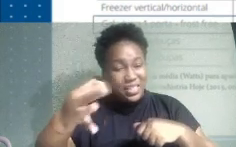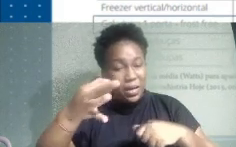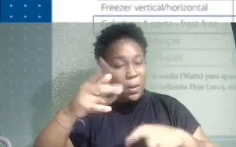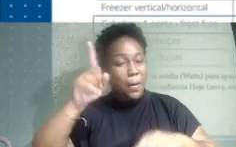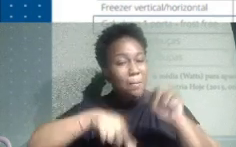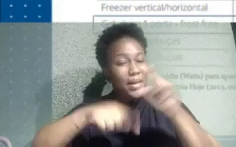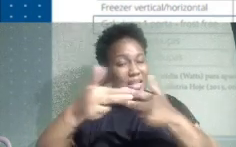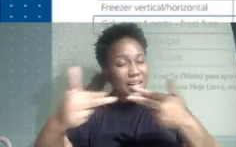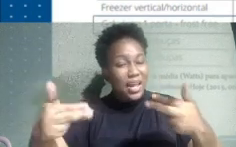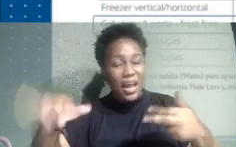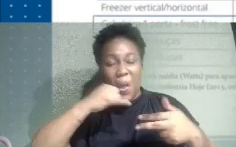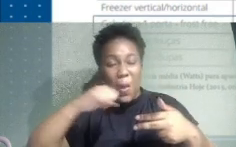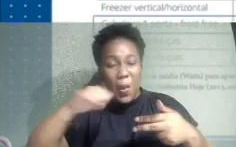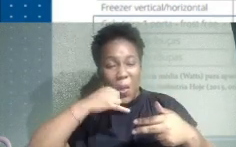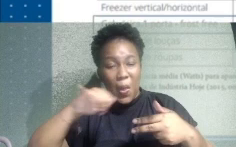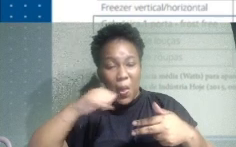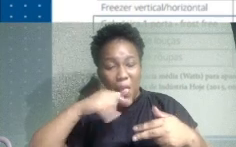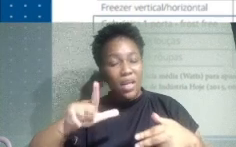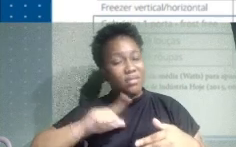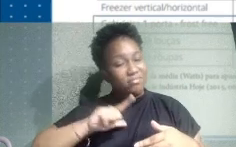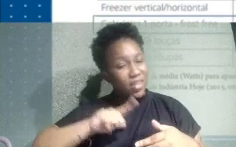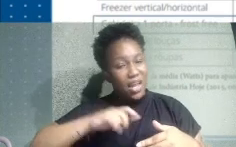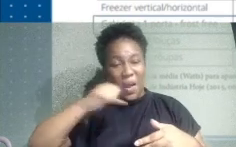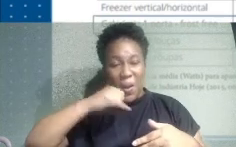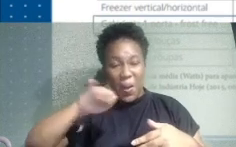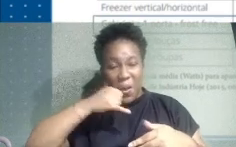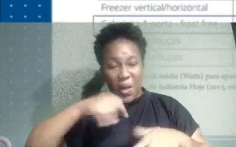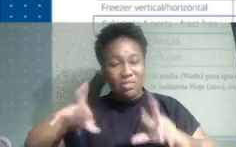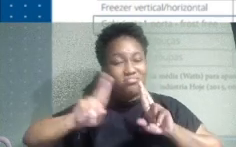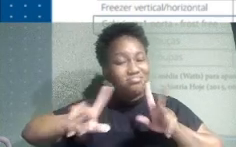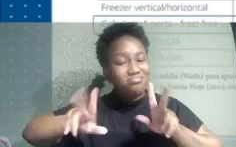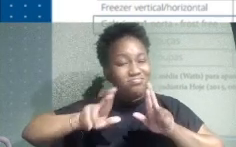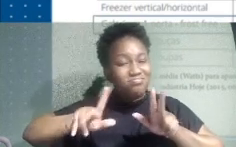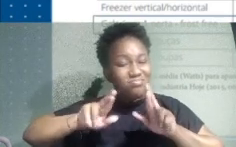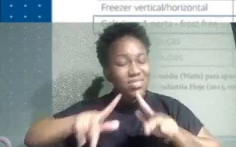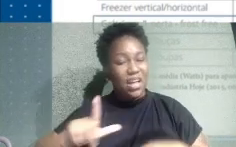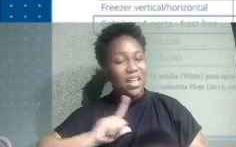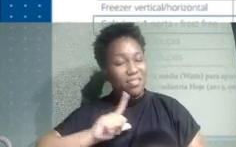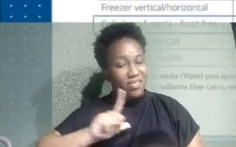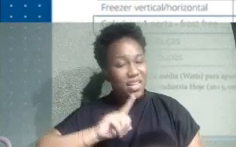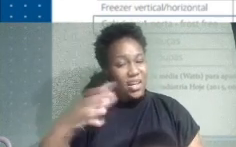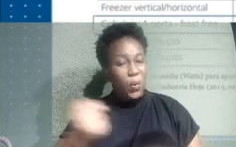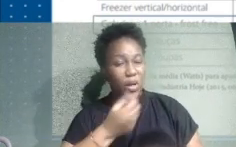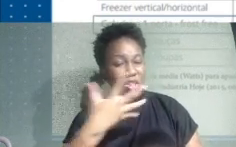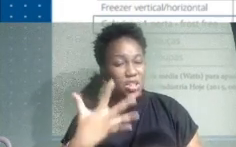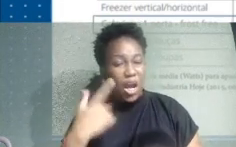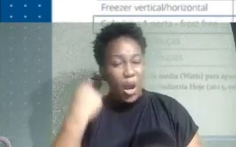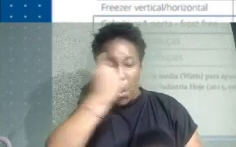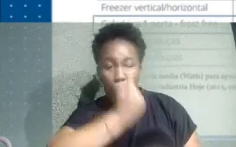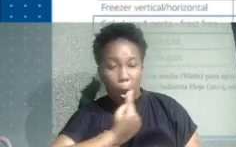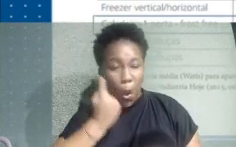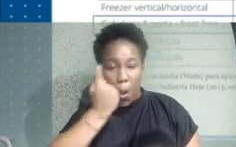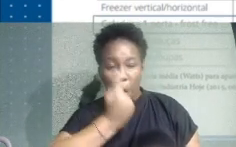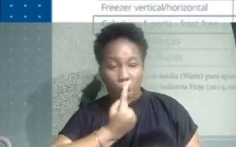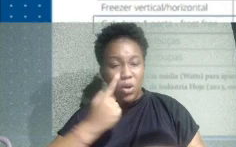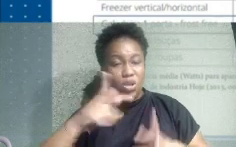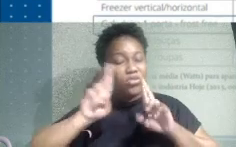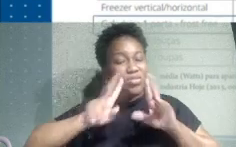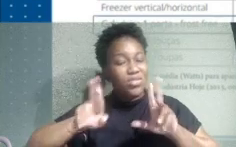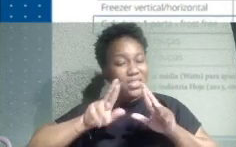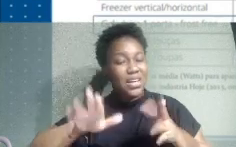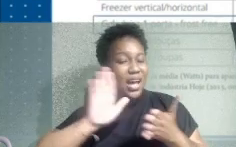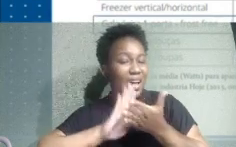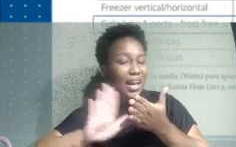elétricos possuem potências diferentes, possuem quantidade de horas diferentes que são gastas aí